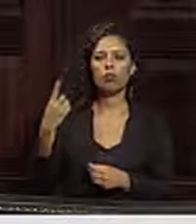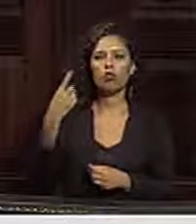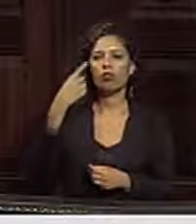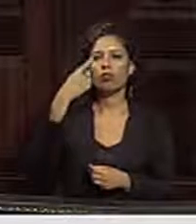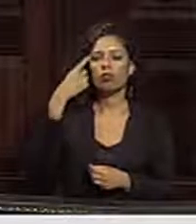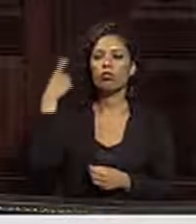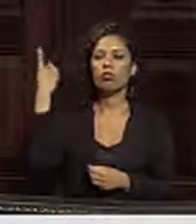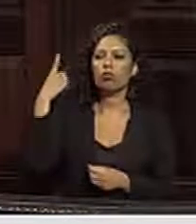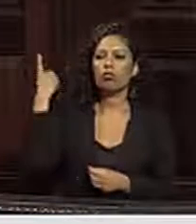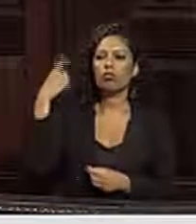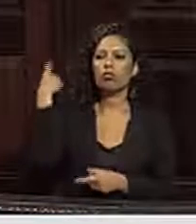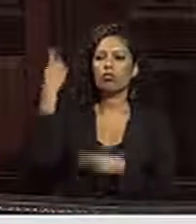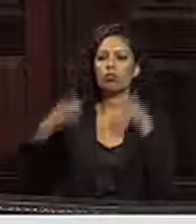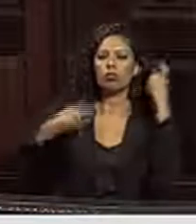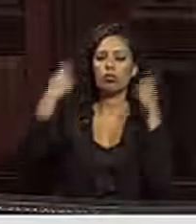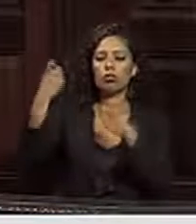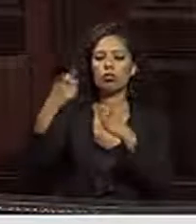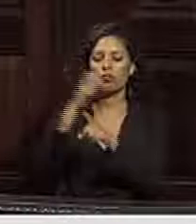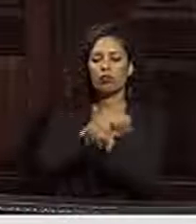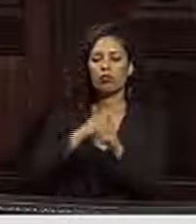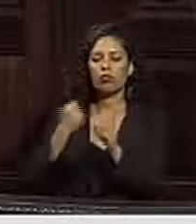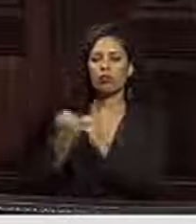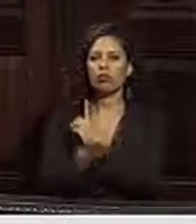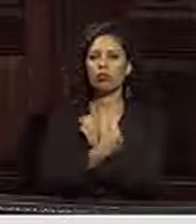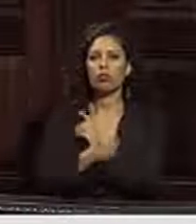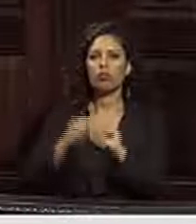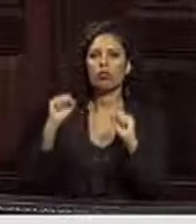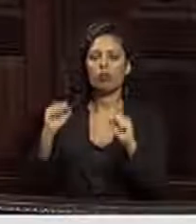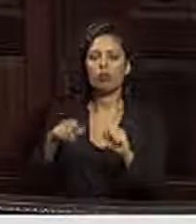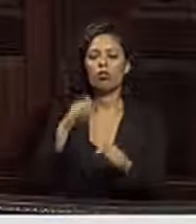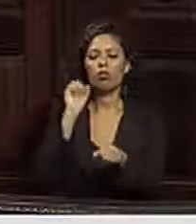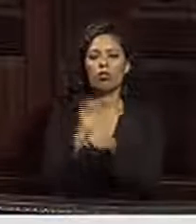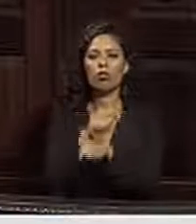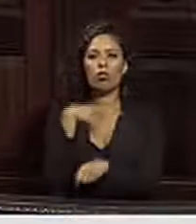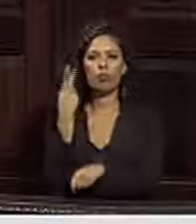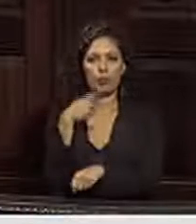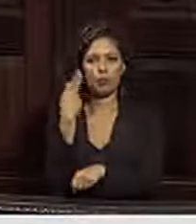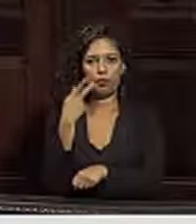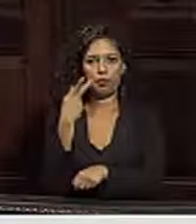população pode deixar de falar,